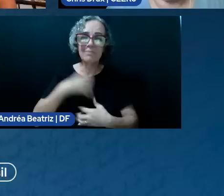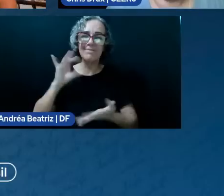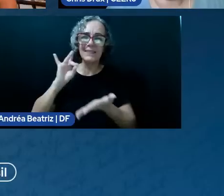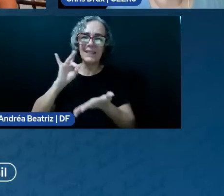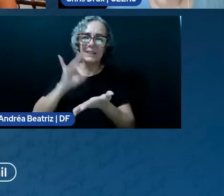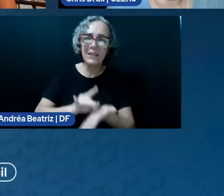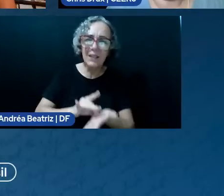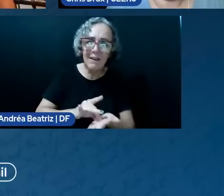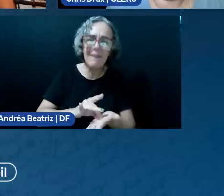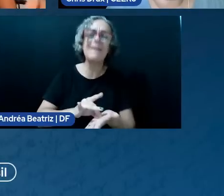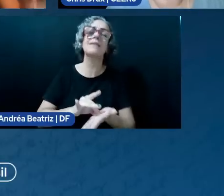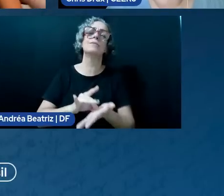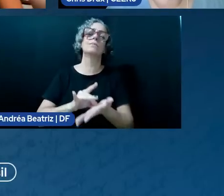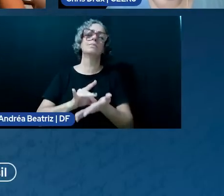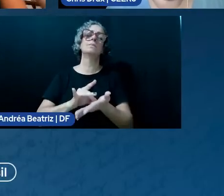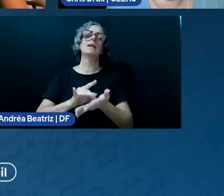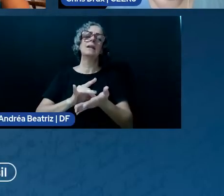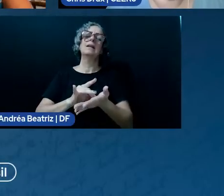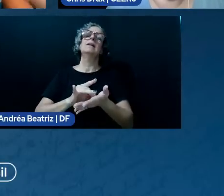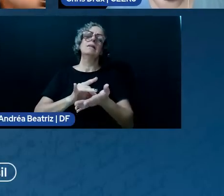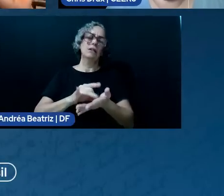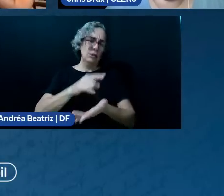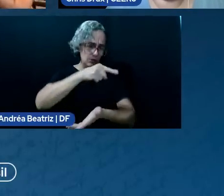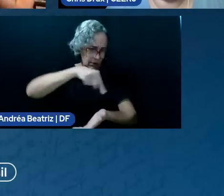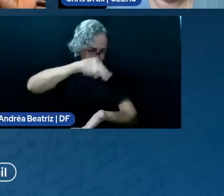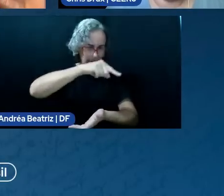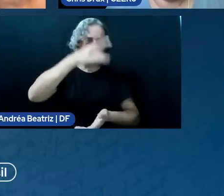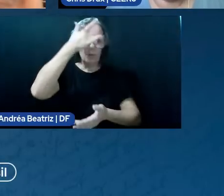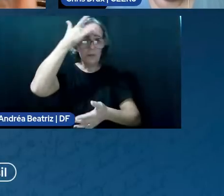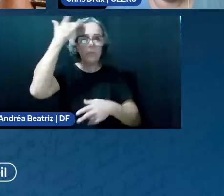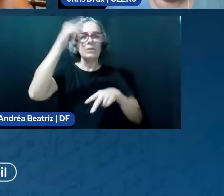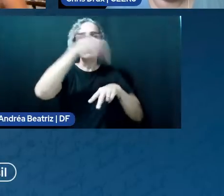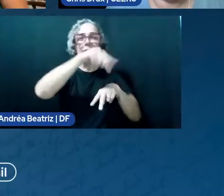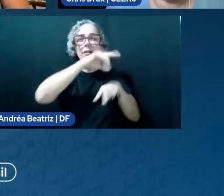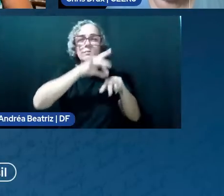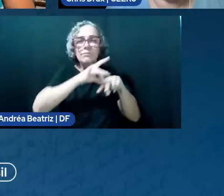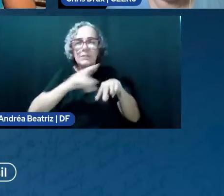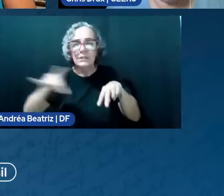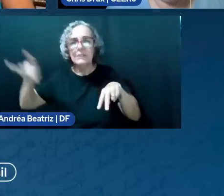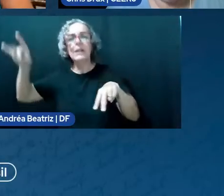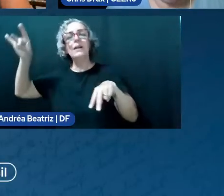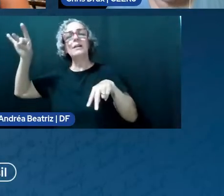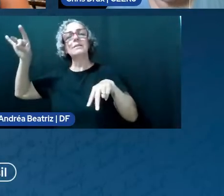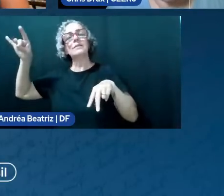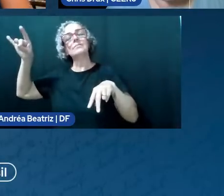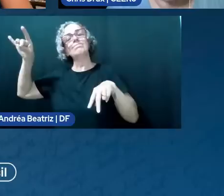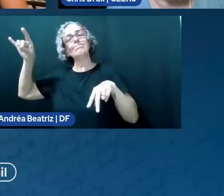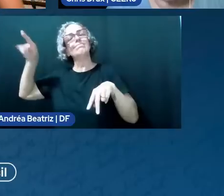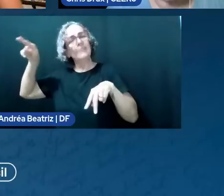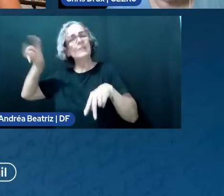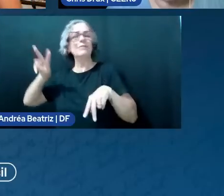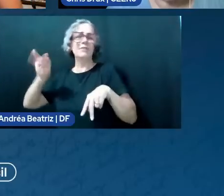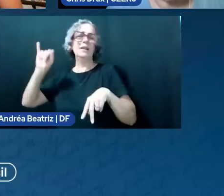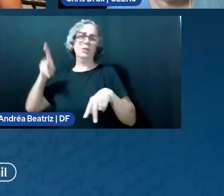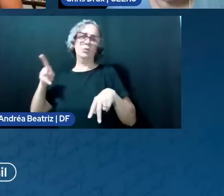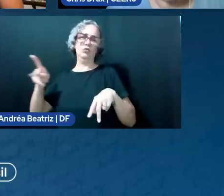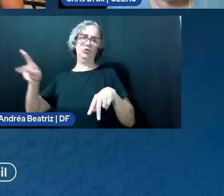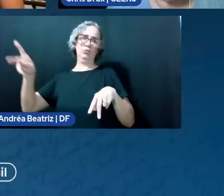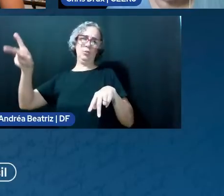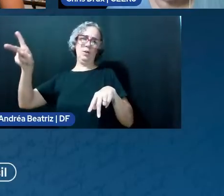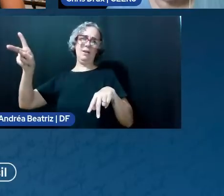plano espiritual. E o que é mais interessante, ele diz assim, e a miúde, ou seja, e